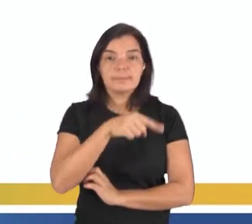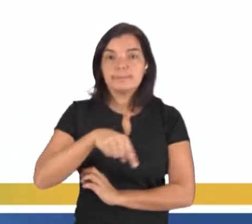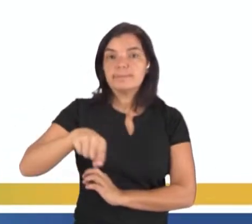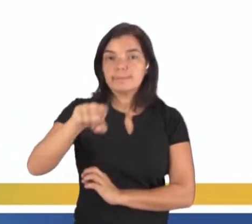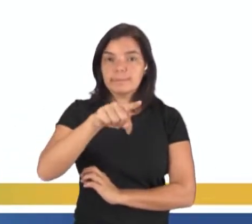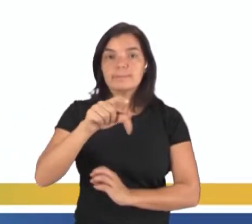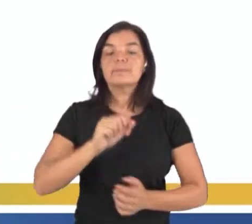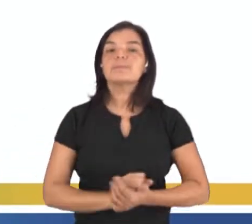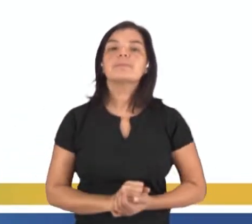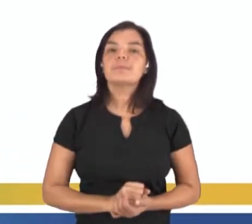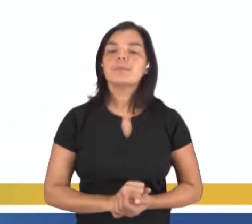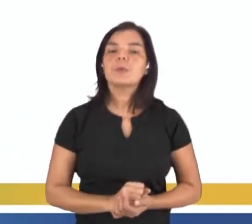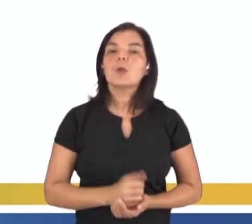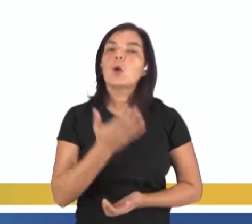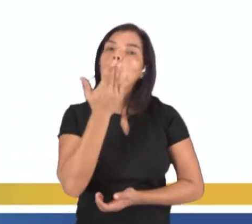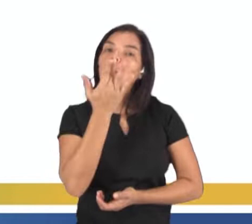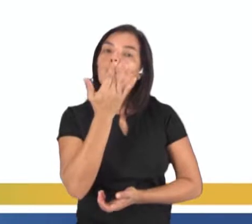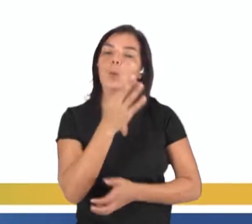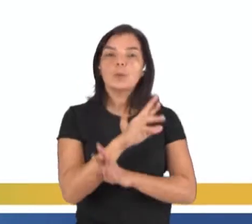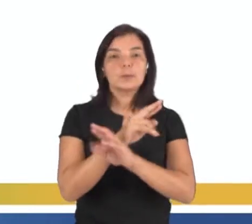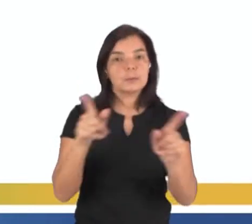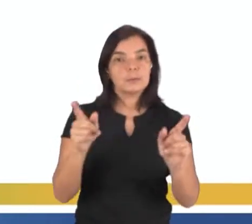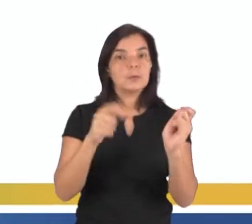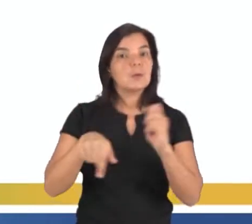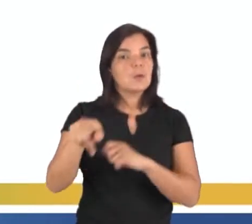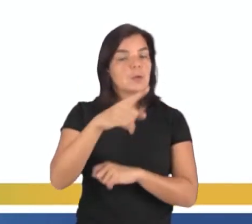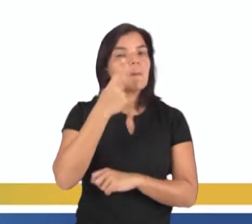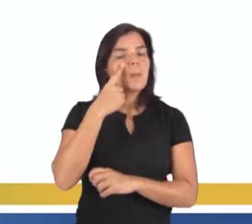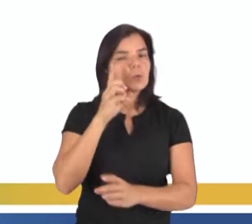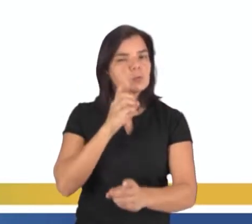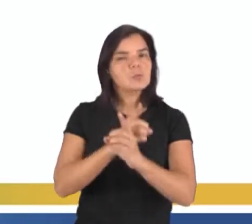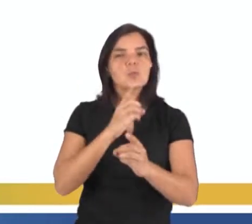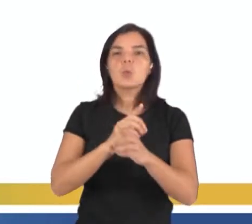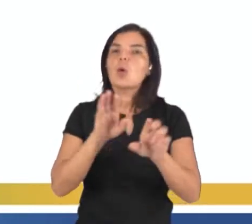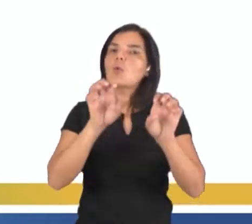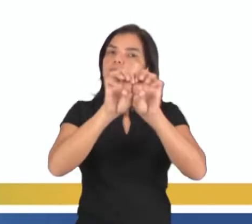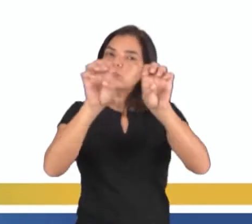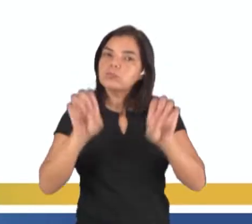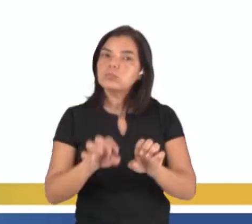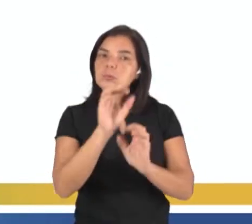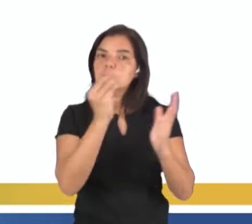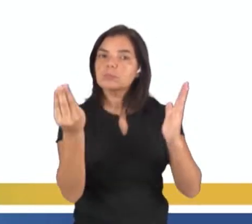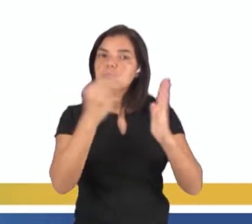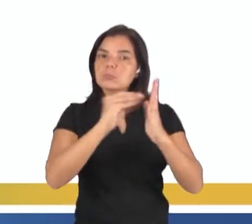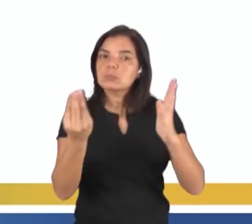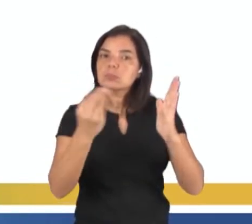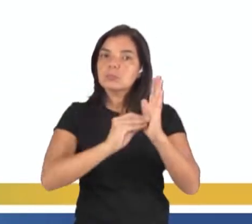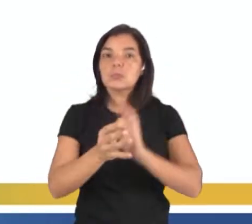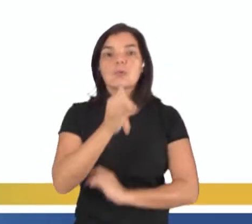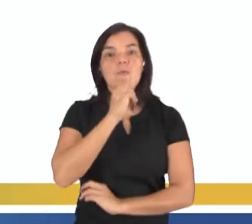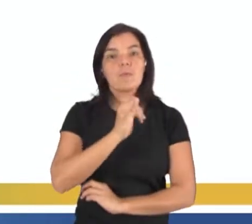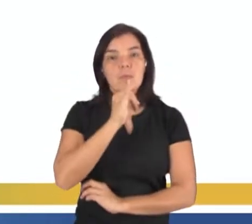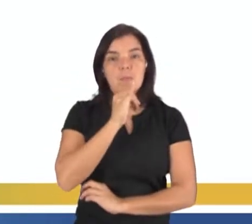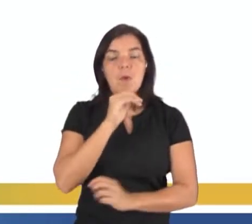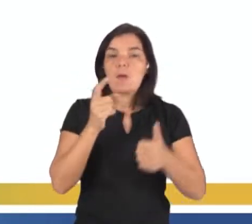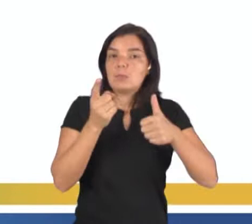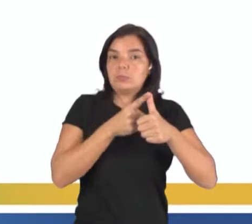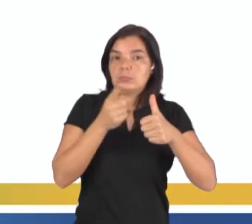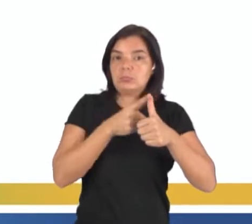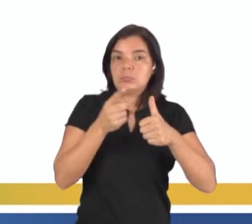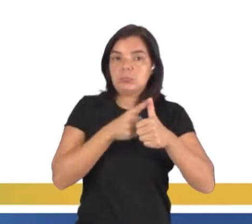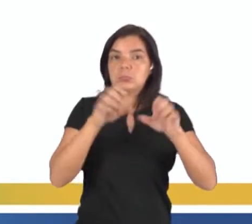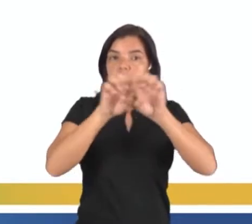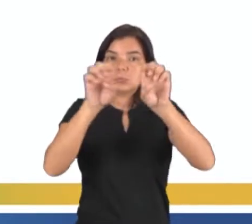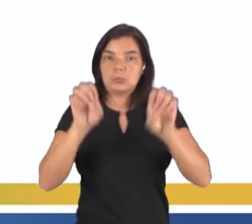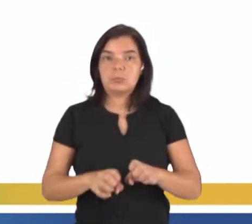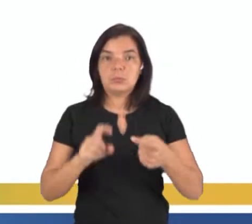vocês, pessoal, cores diferentes para que vocês possam identificar as partes da estrutura dentro desse exemplo. Então, a primeira parte da